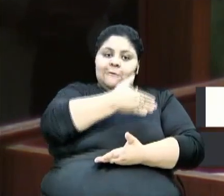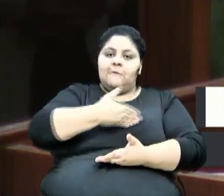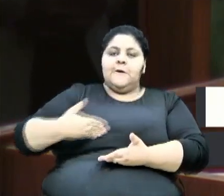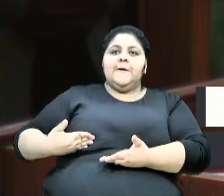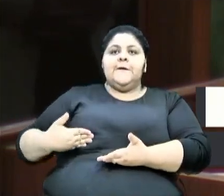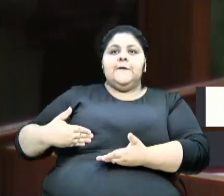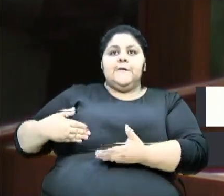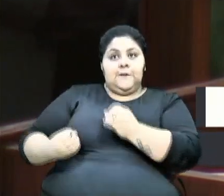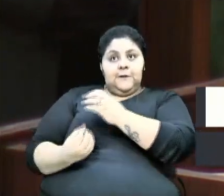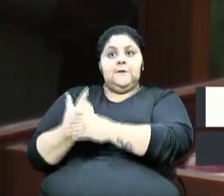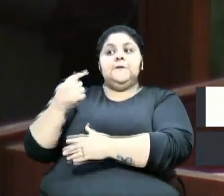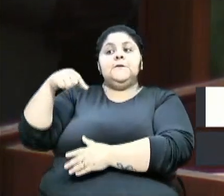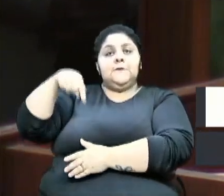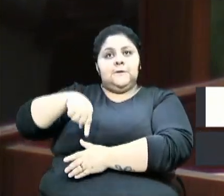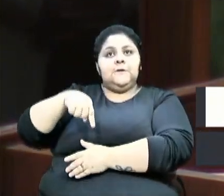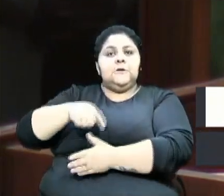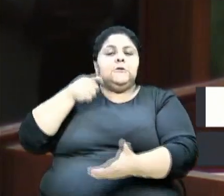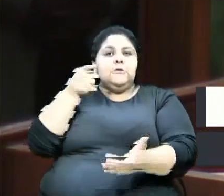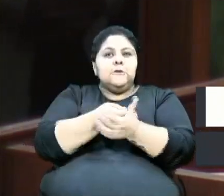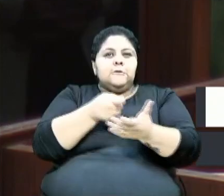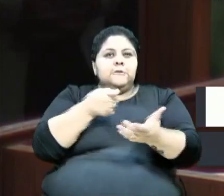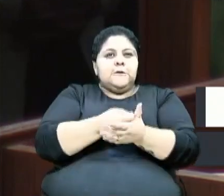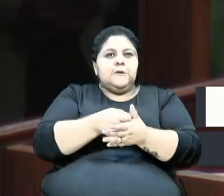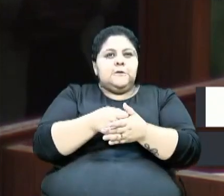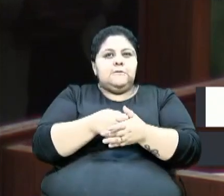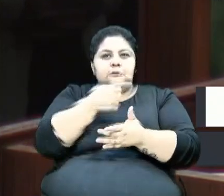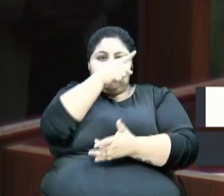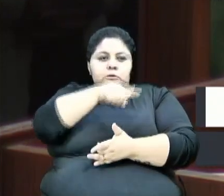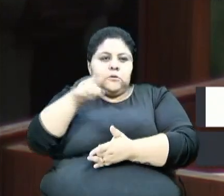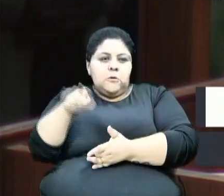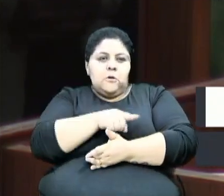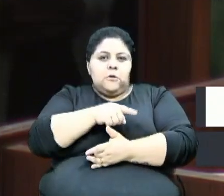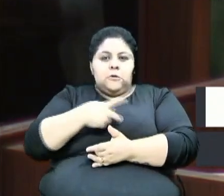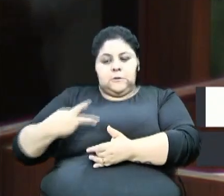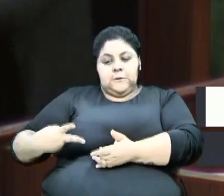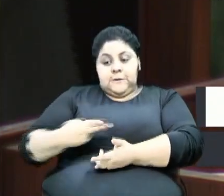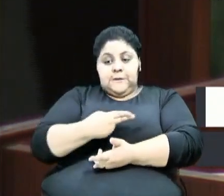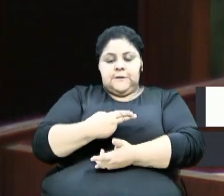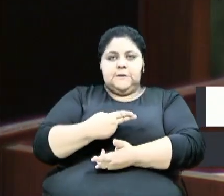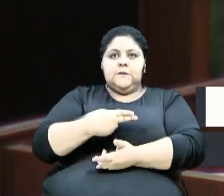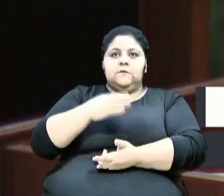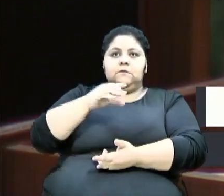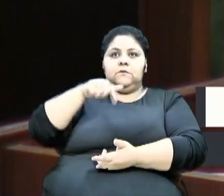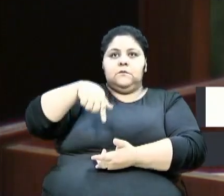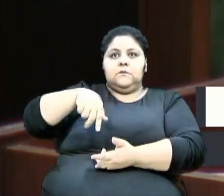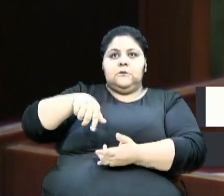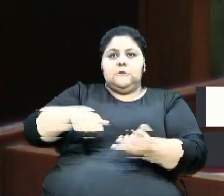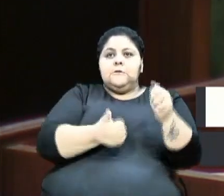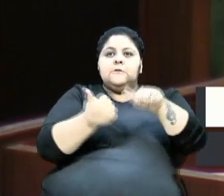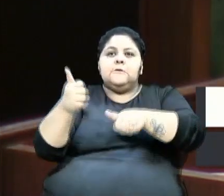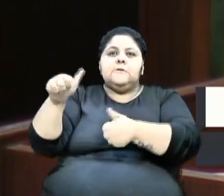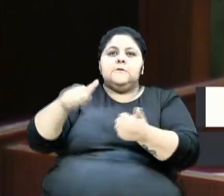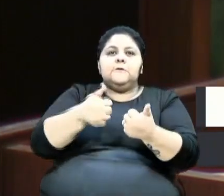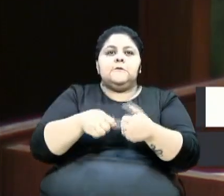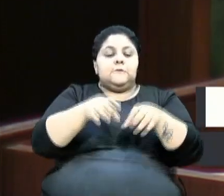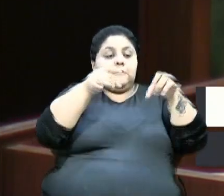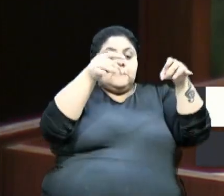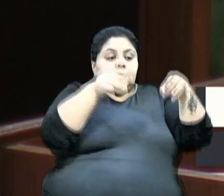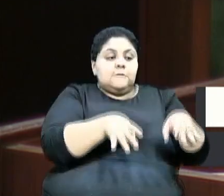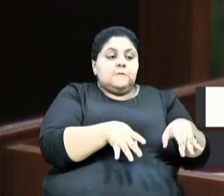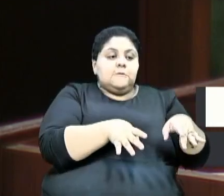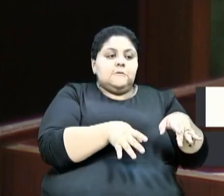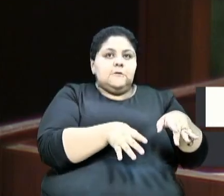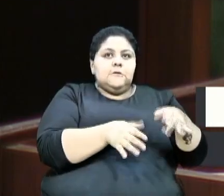contra a castração química, acabamos com o uso de cães pela UX nas aulas práticas, acabamos com o tráfico de carroças